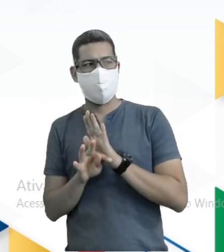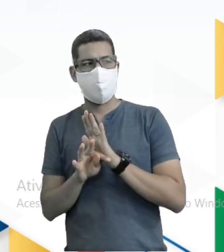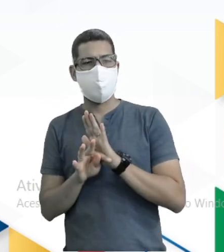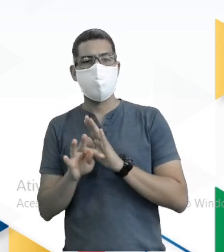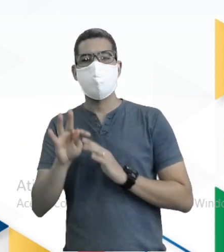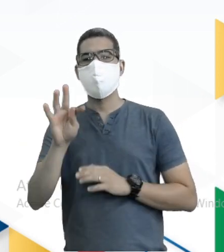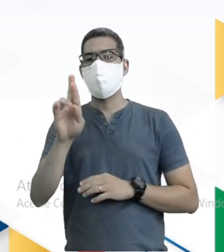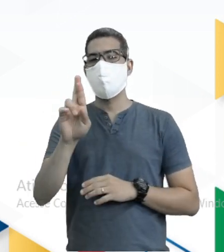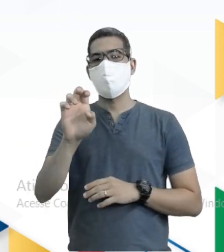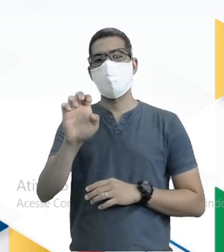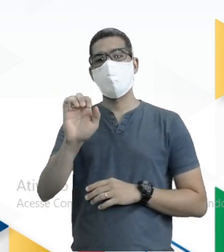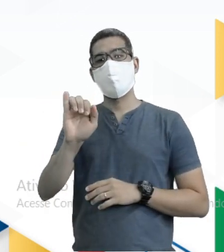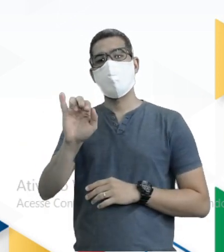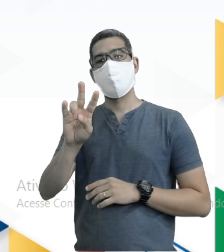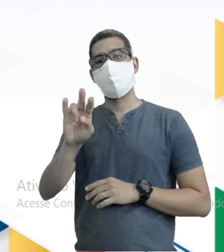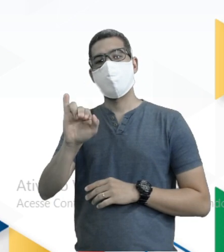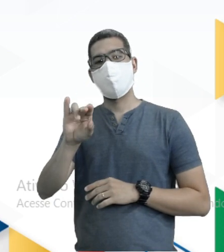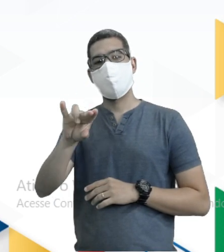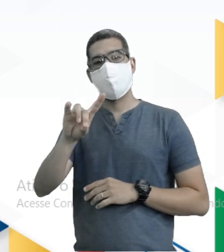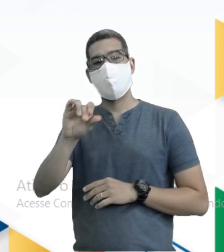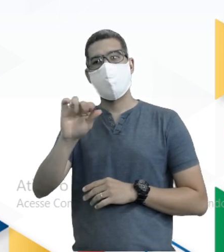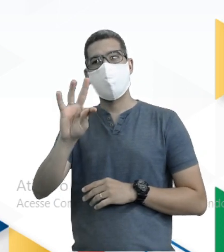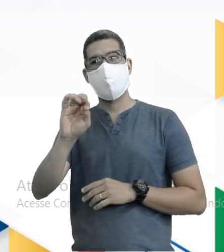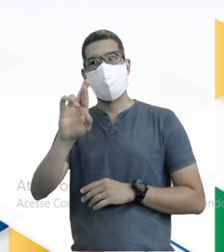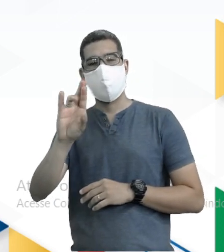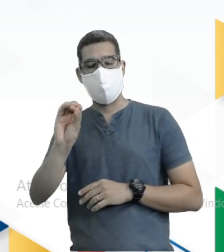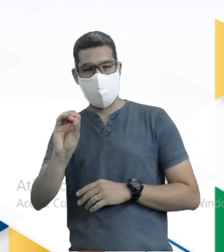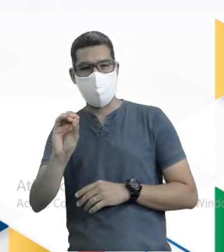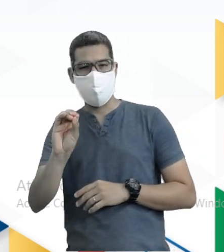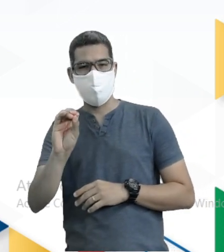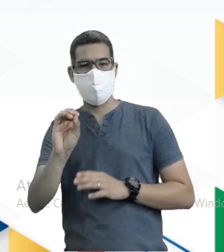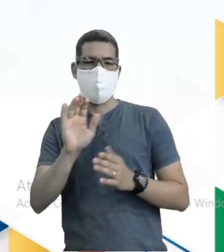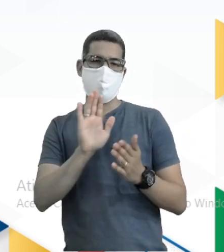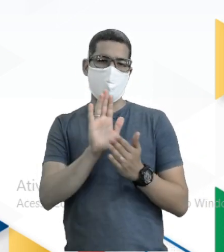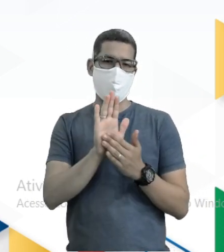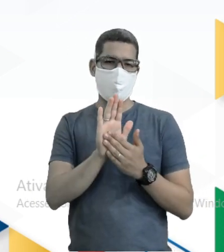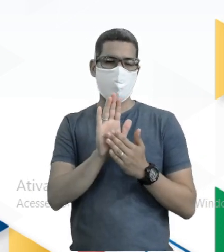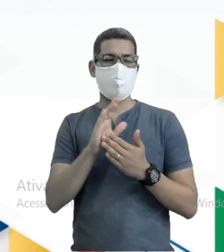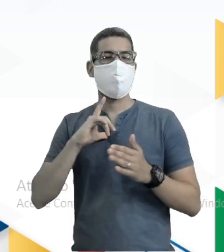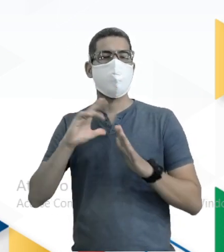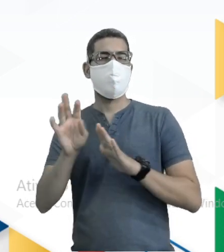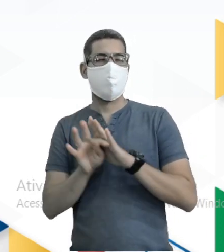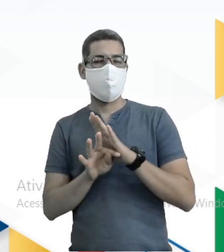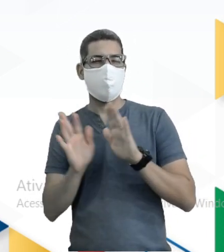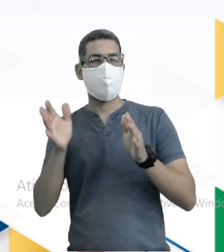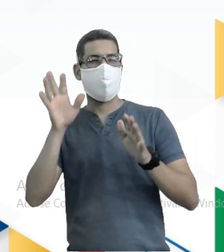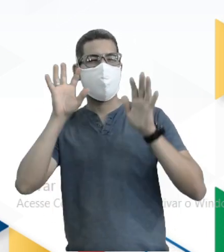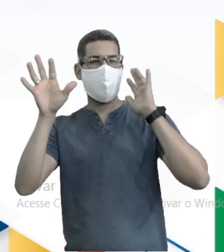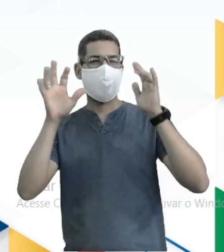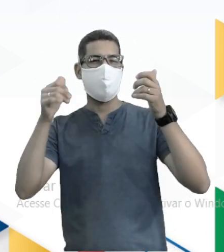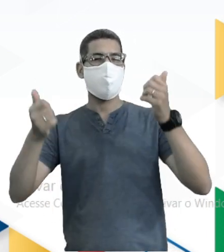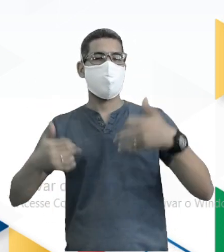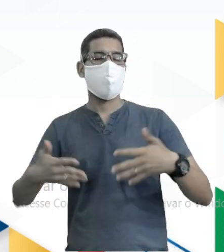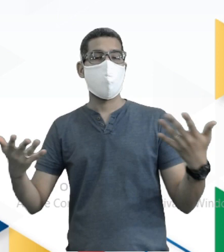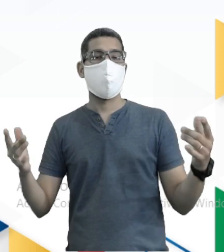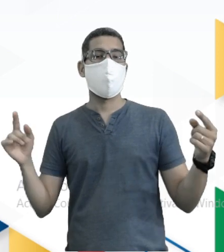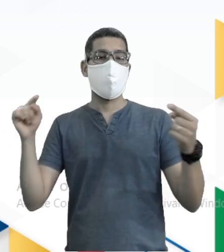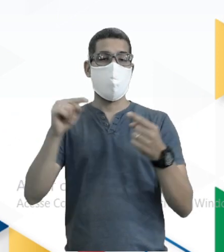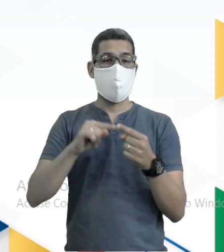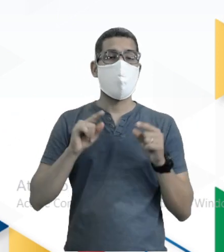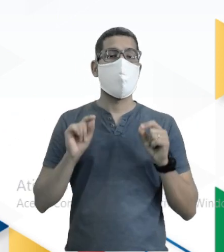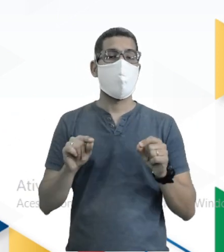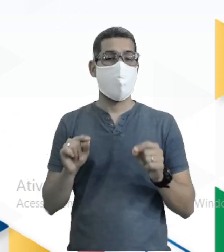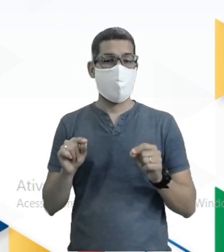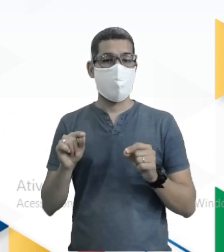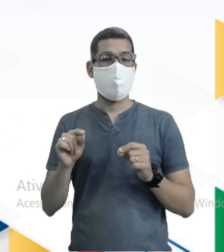pensamento que fala sobre democracia, respeito, cidadania, é porque a aula de hoje nós